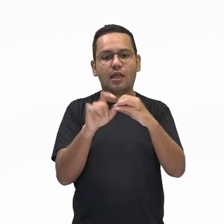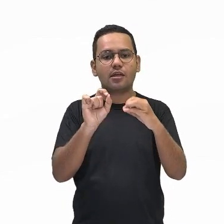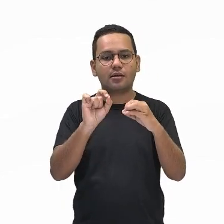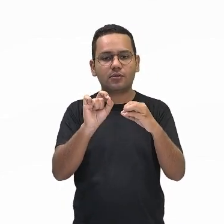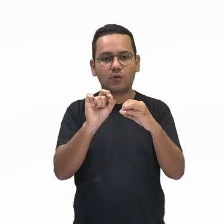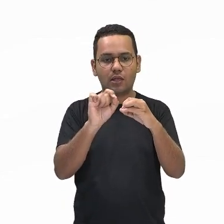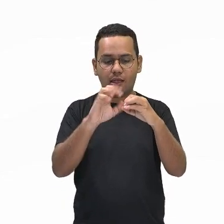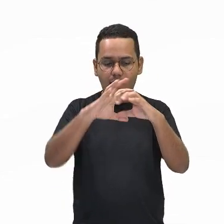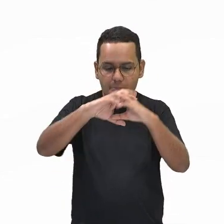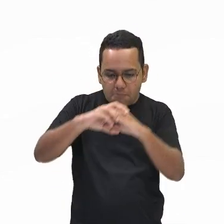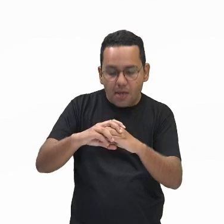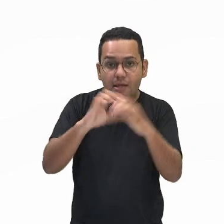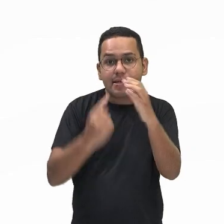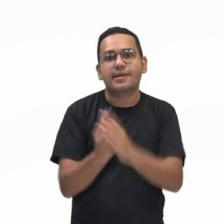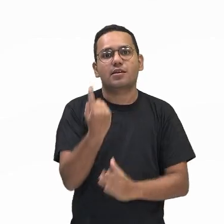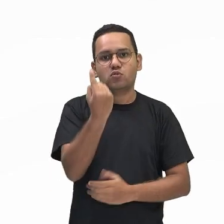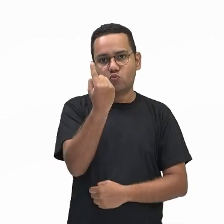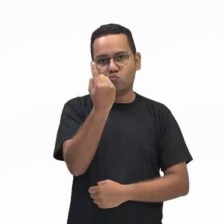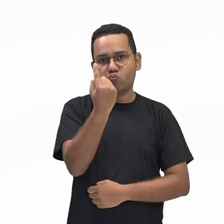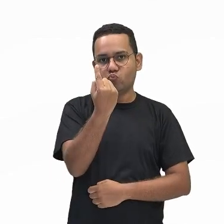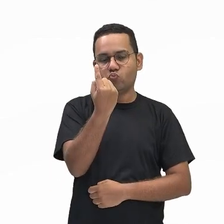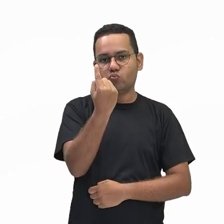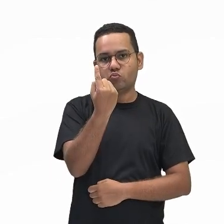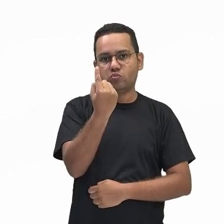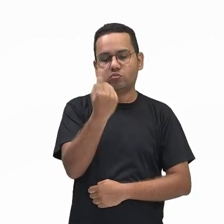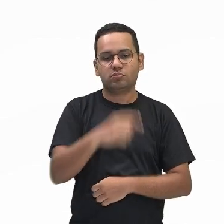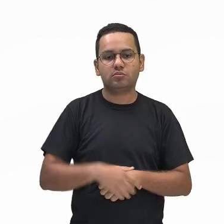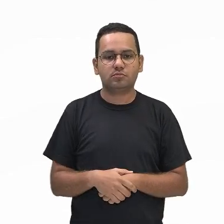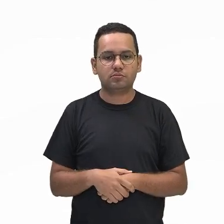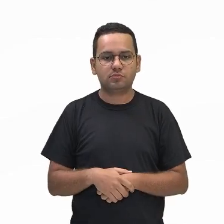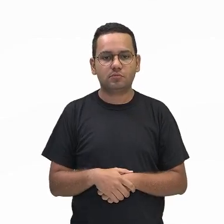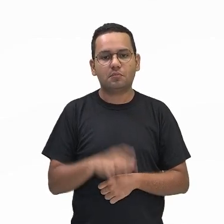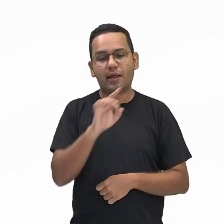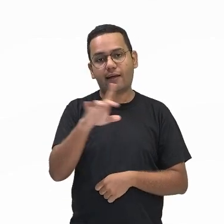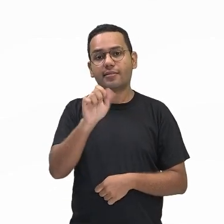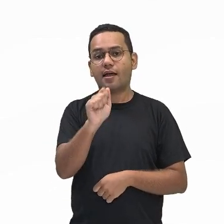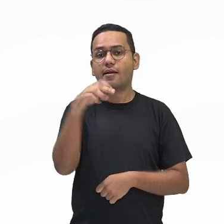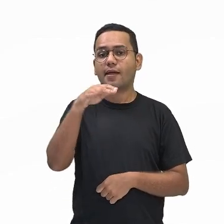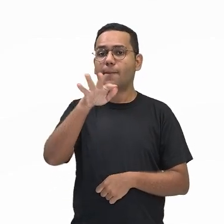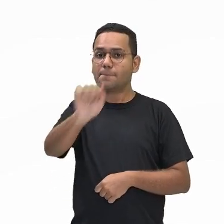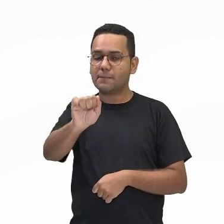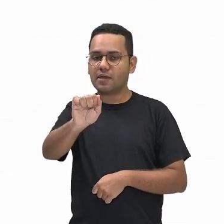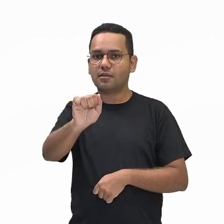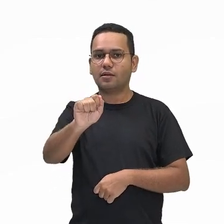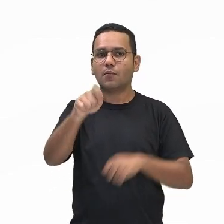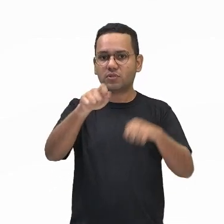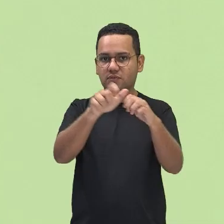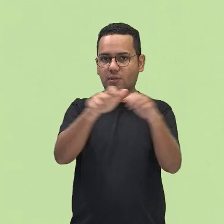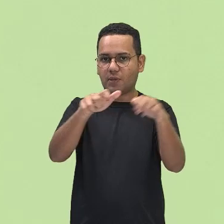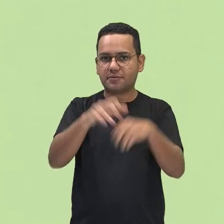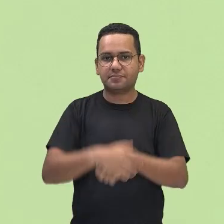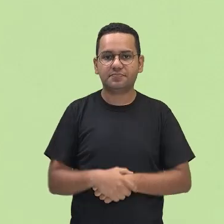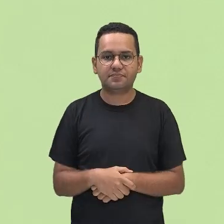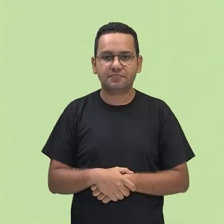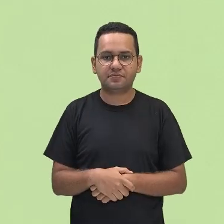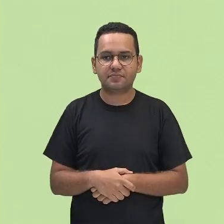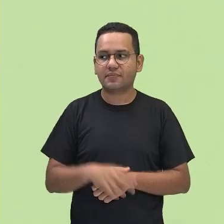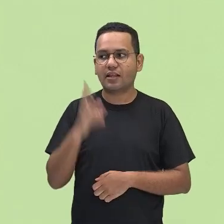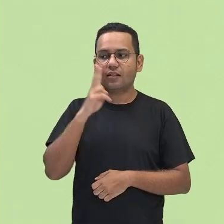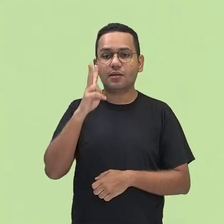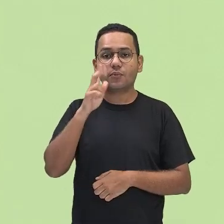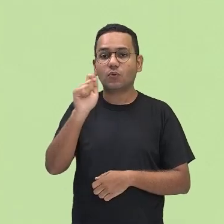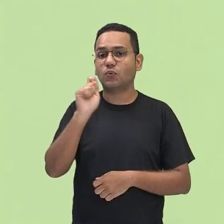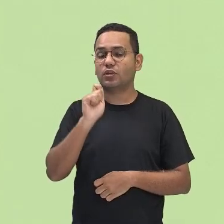apenas um fator para cada gameta. Esses fatores ali irão se separar. Então, lembra das letrinhas que a gente mostrou ali juntas,